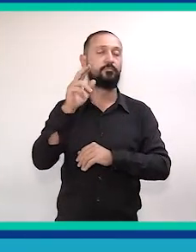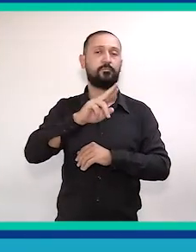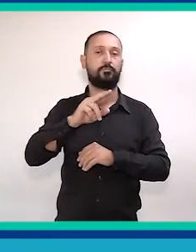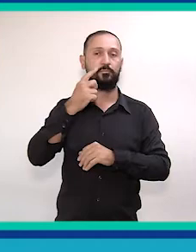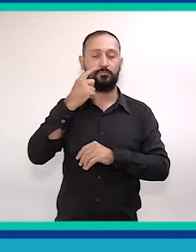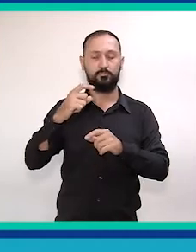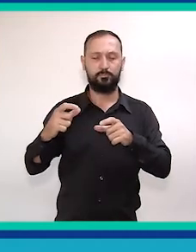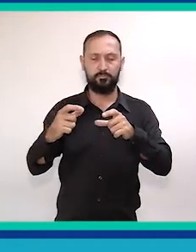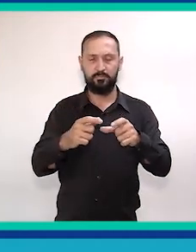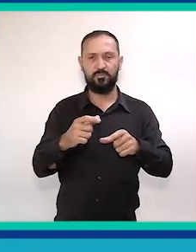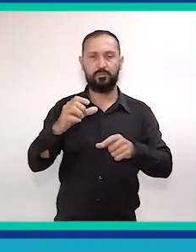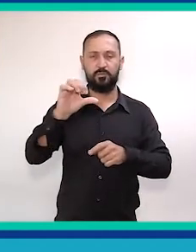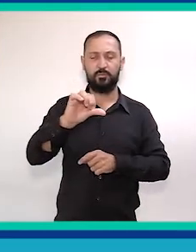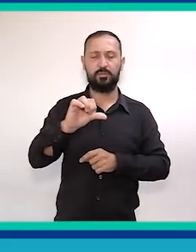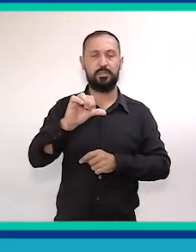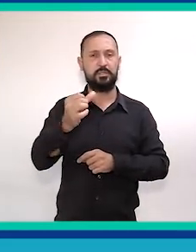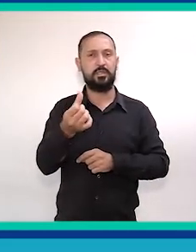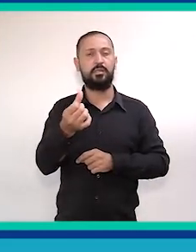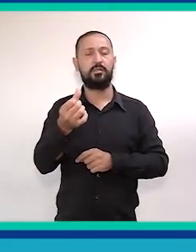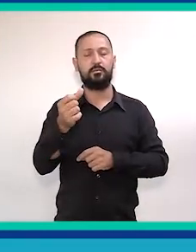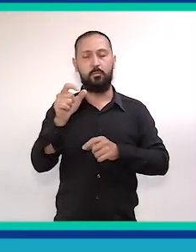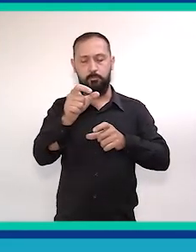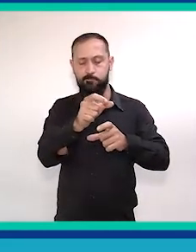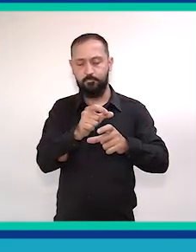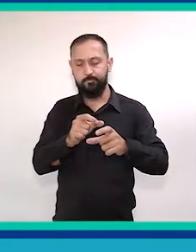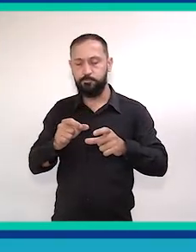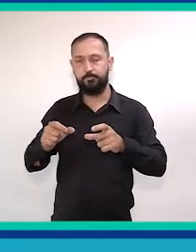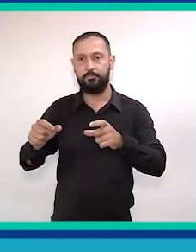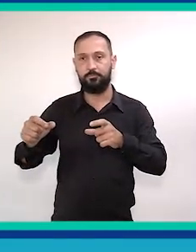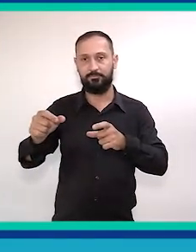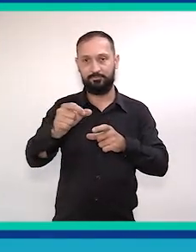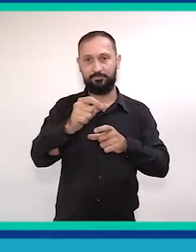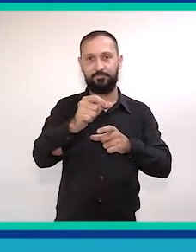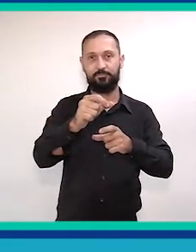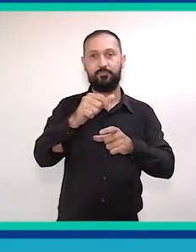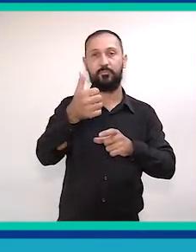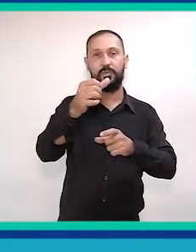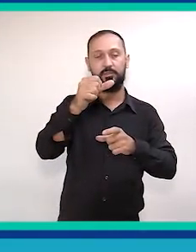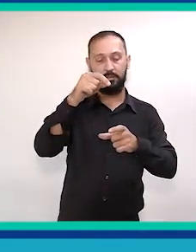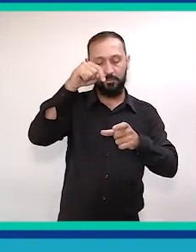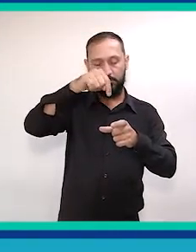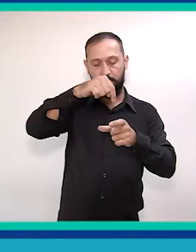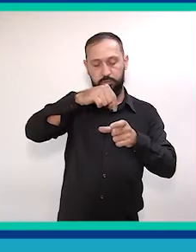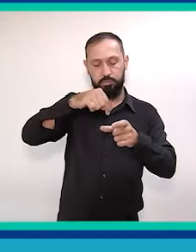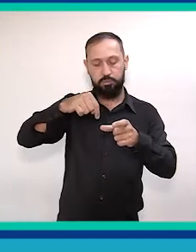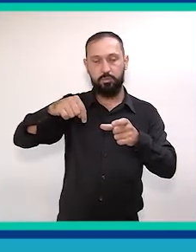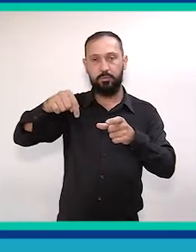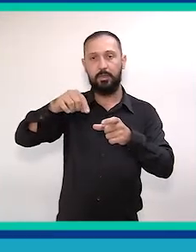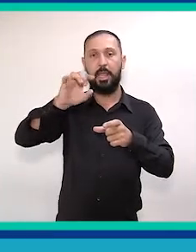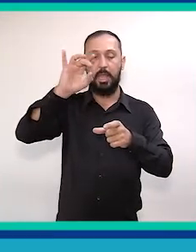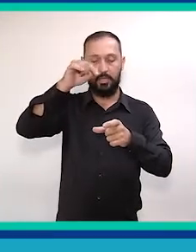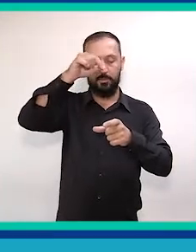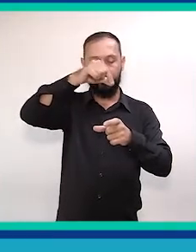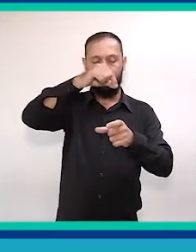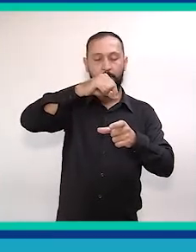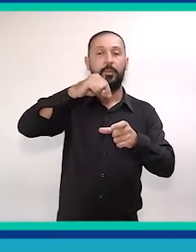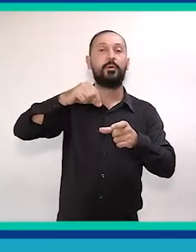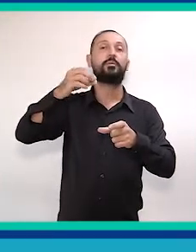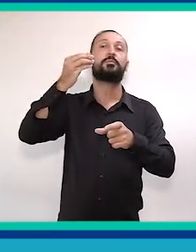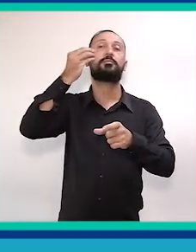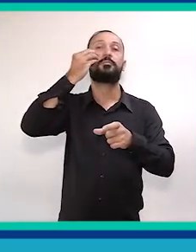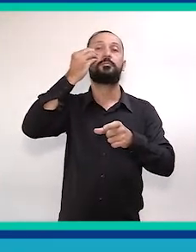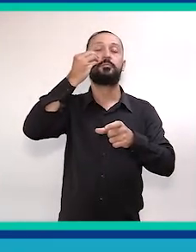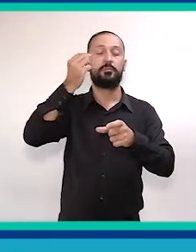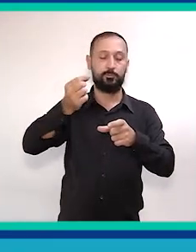onde a gente utiliza uma placa de 96 poços, que seria mais ou menos uma plaquinha com 96 buraquinhos, e dentro de cada um